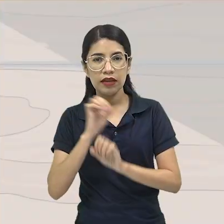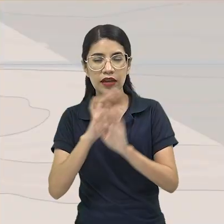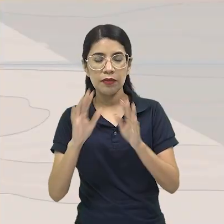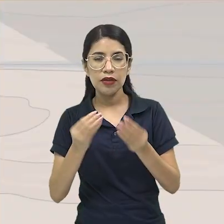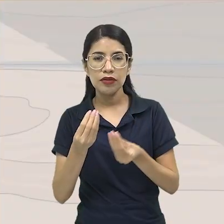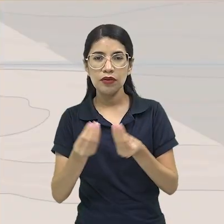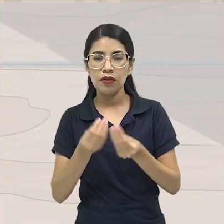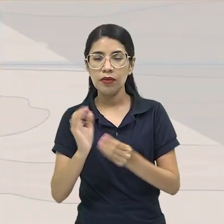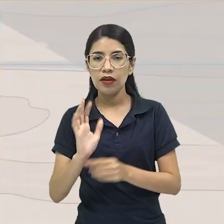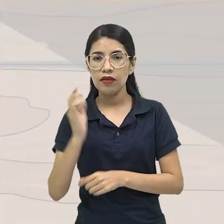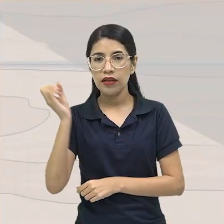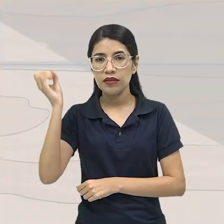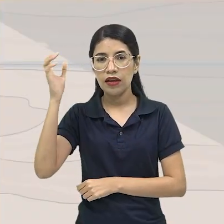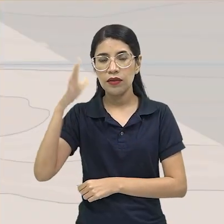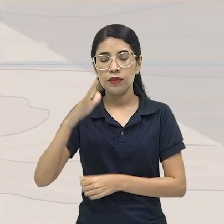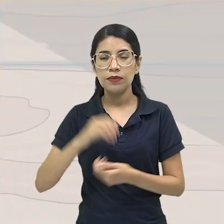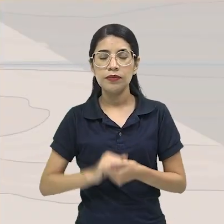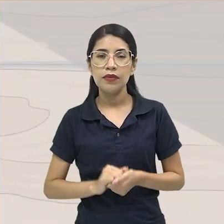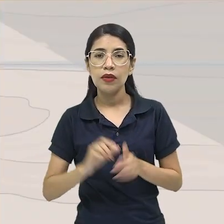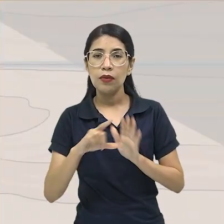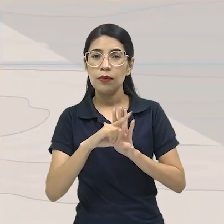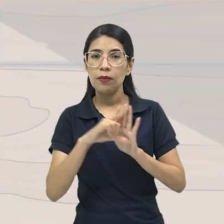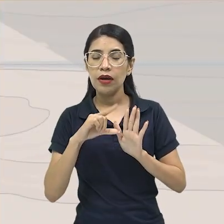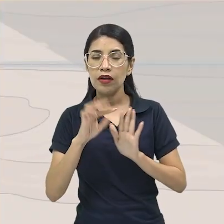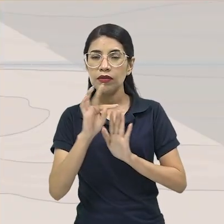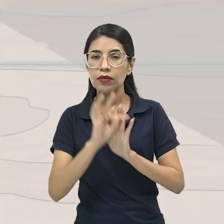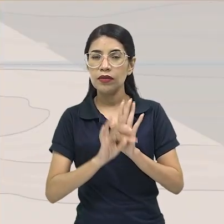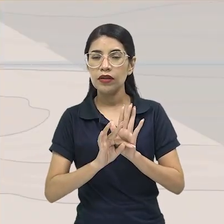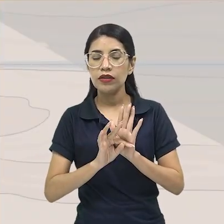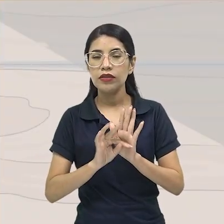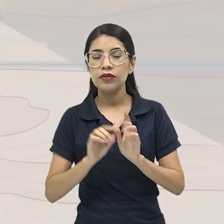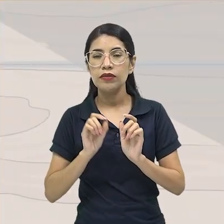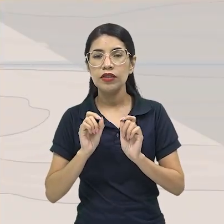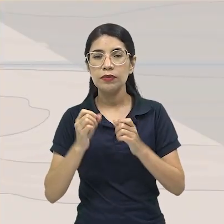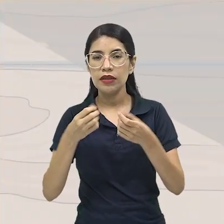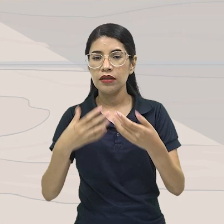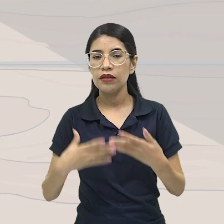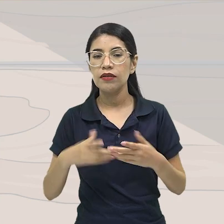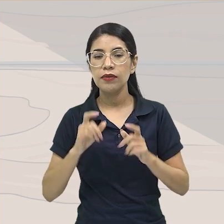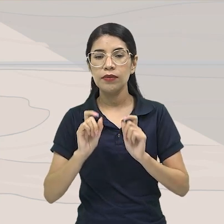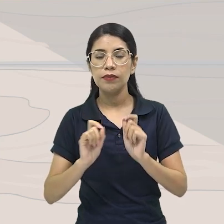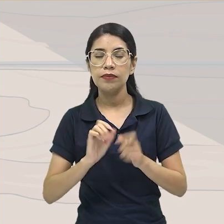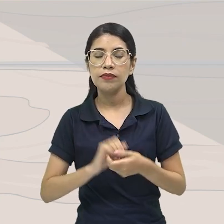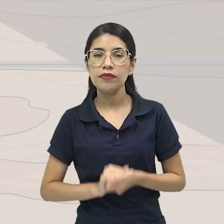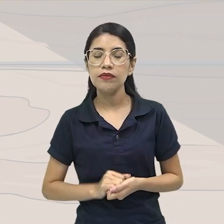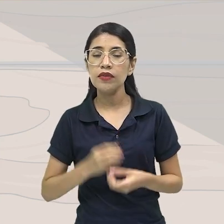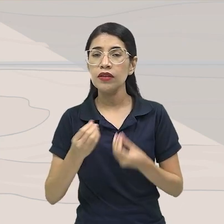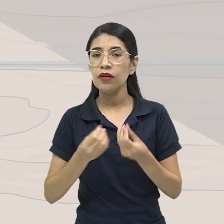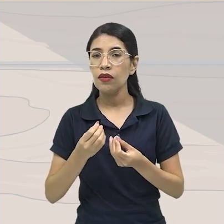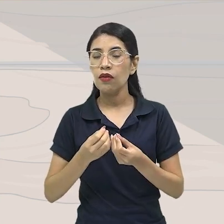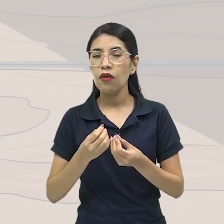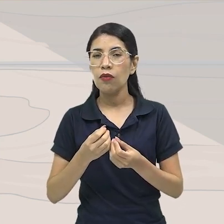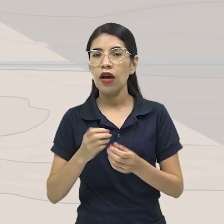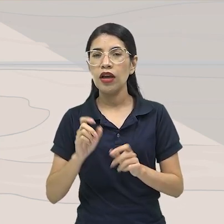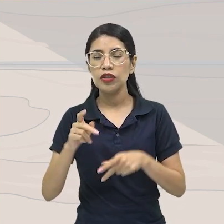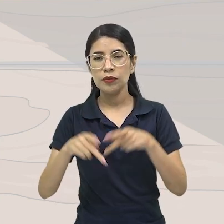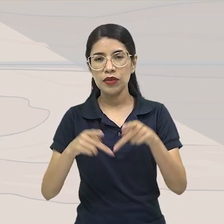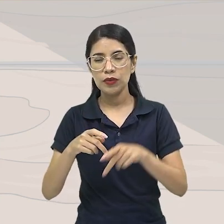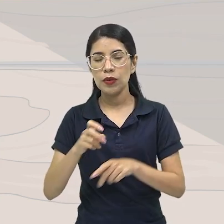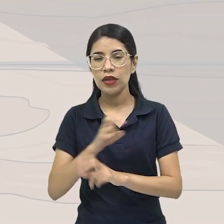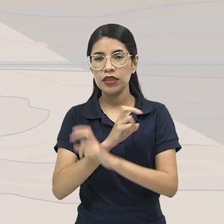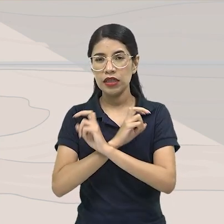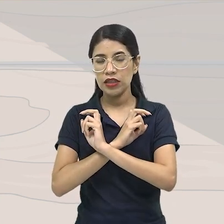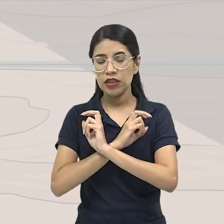luz. Parte do primeiro parágrafo do texto de Carl Sagan fala sobre o modo como os egípcios definiam a